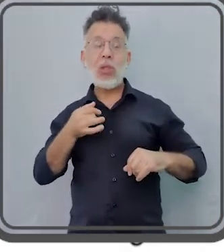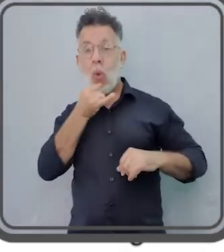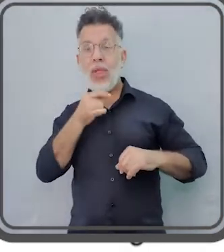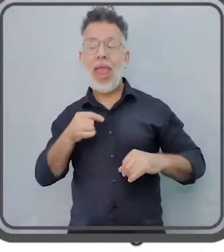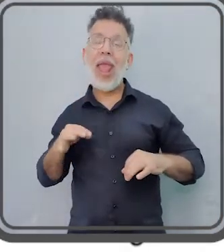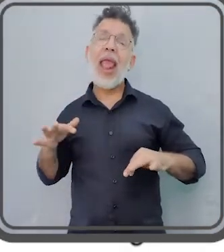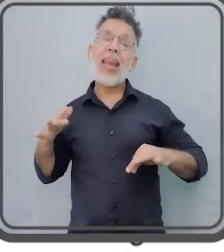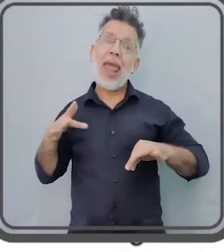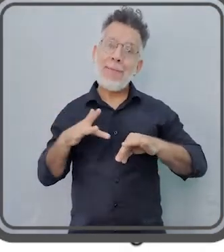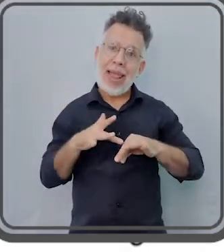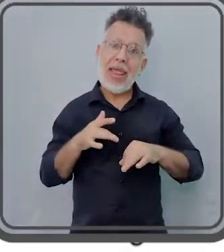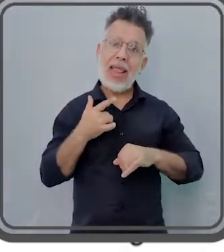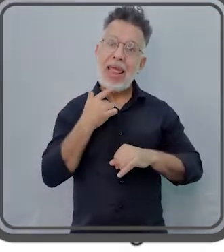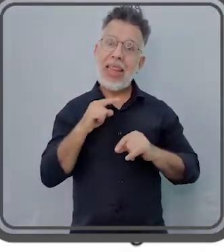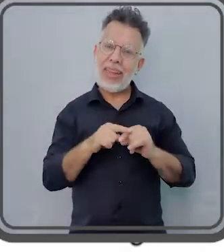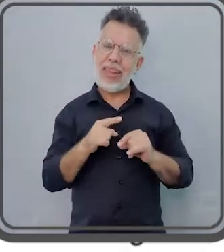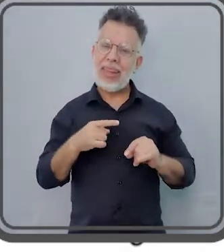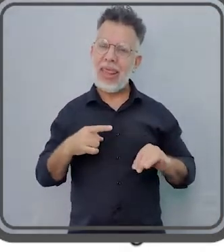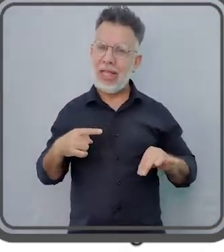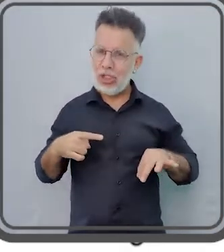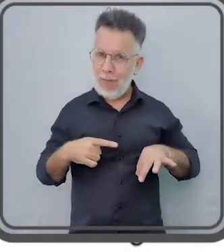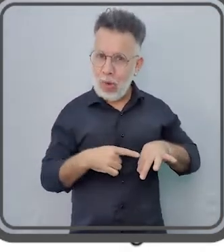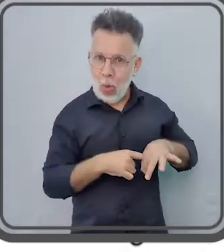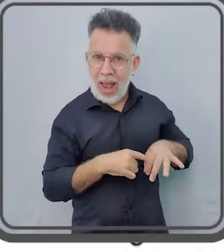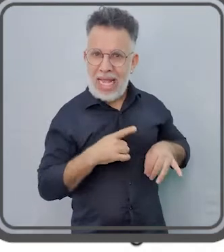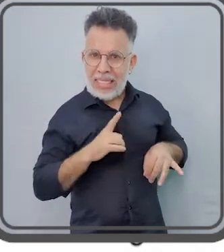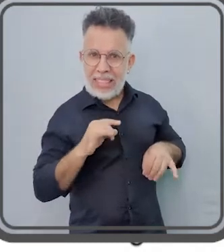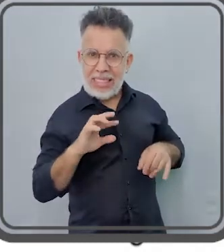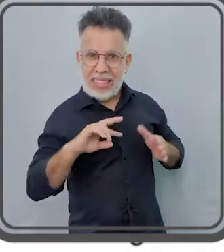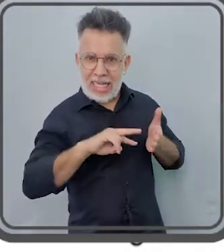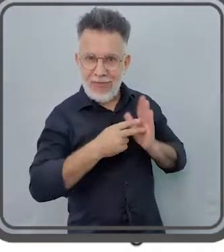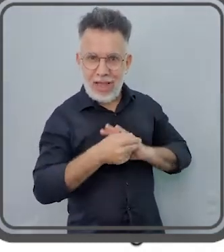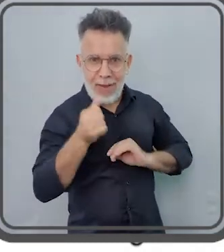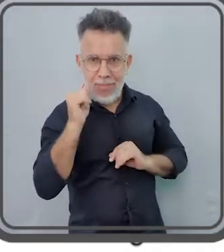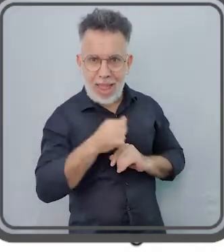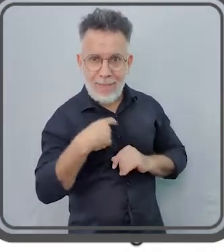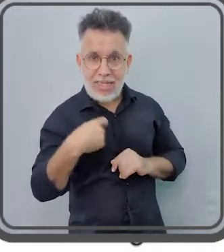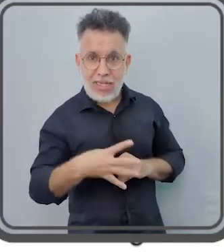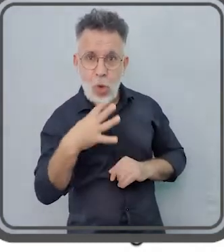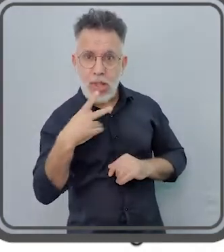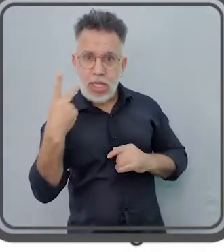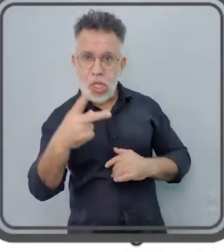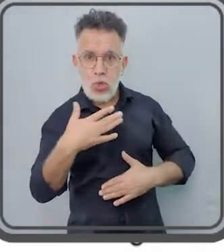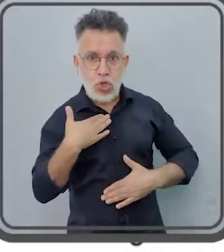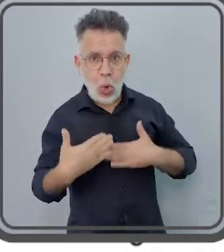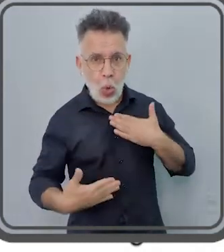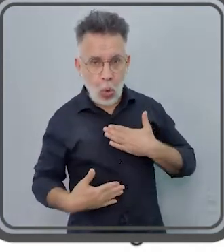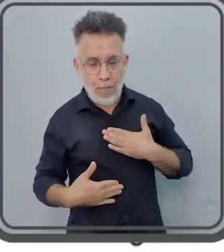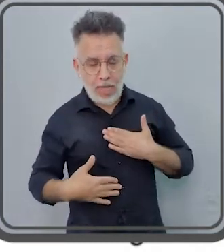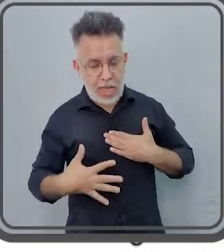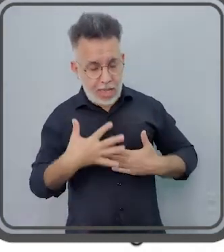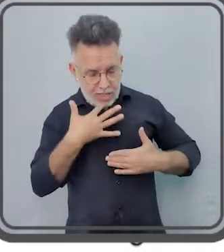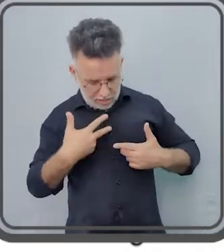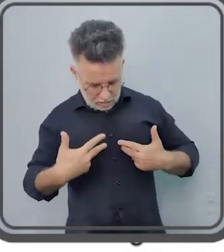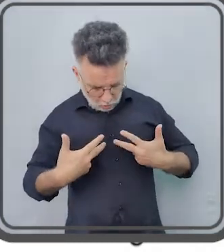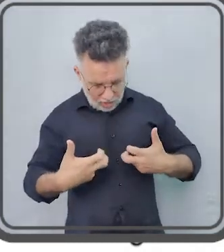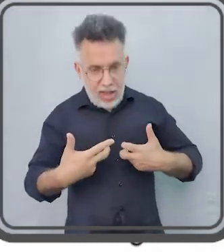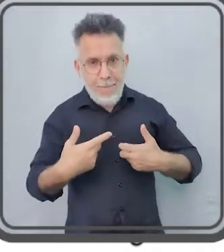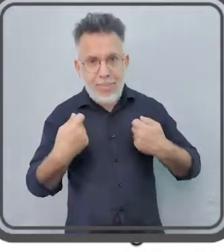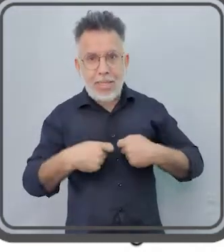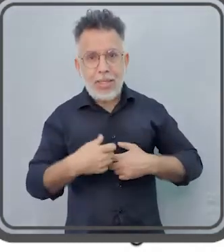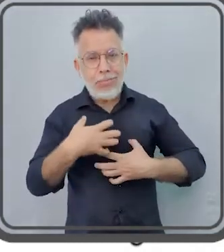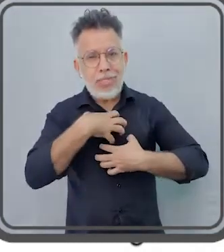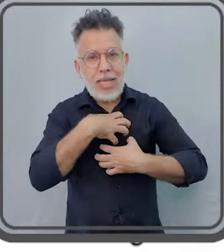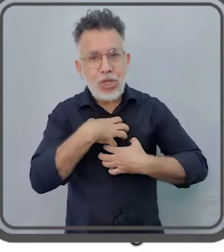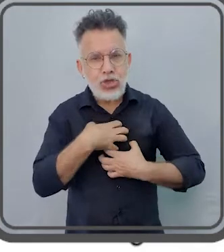isso tem que dizer, isso significa que mulheres precisam conhecer os seus corpos, se conhecendo, precisam sentir segurança com